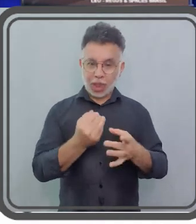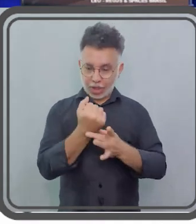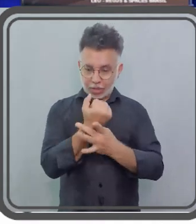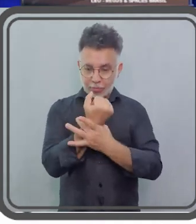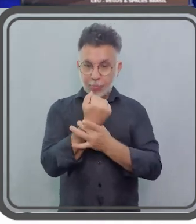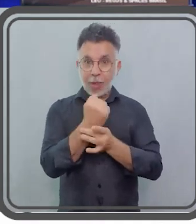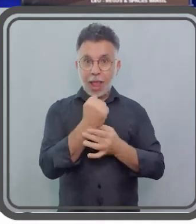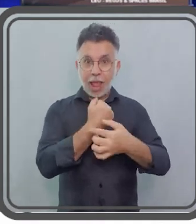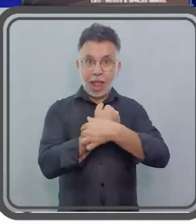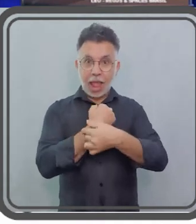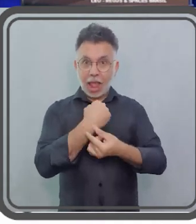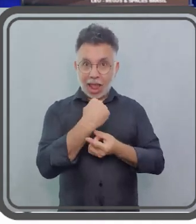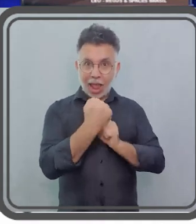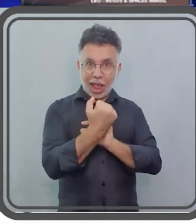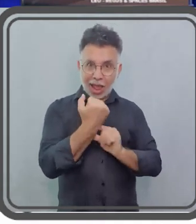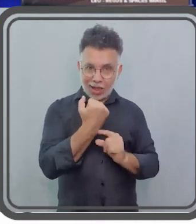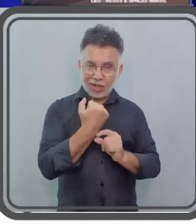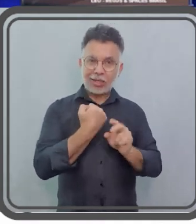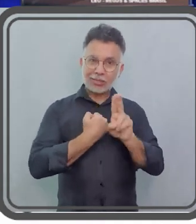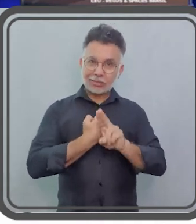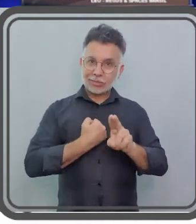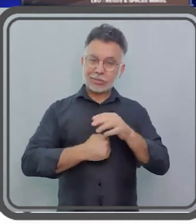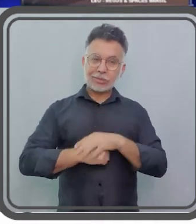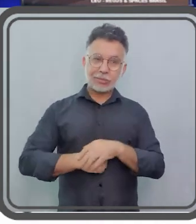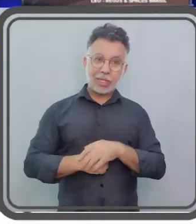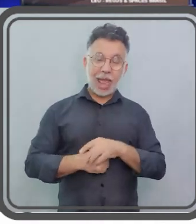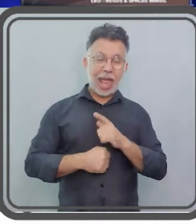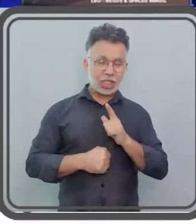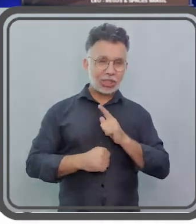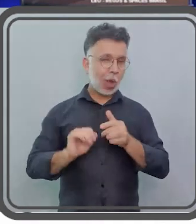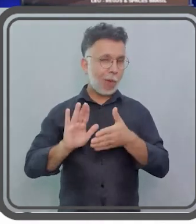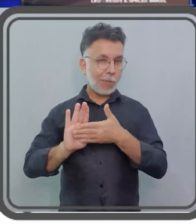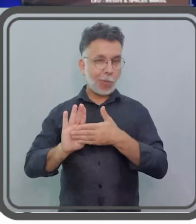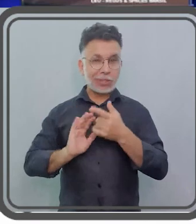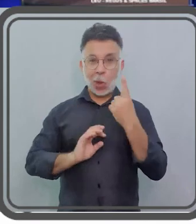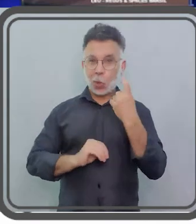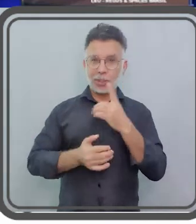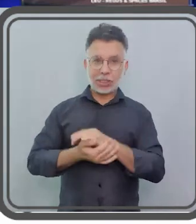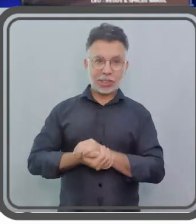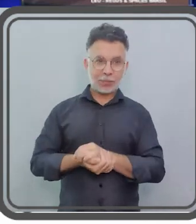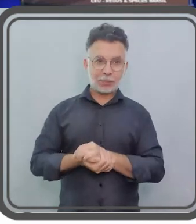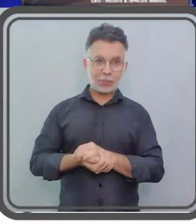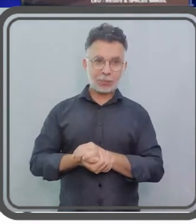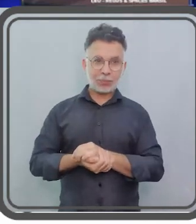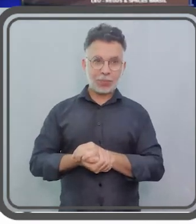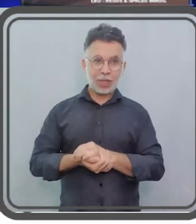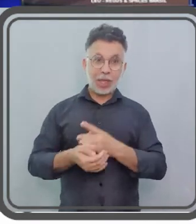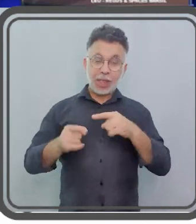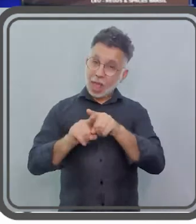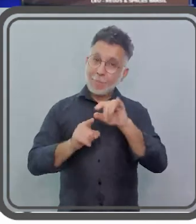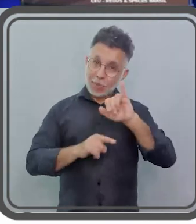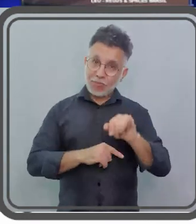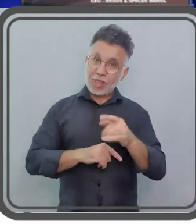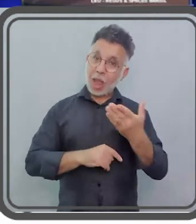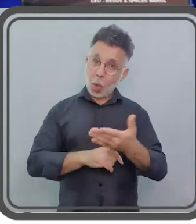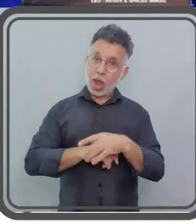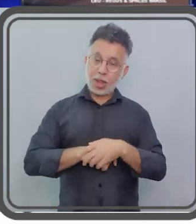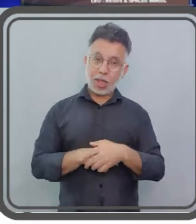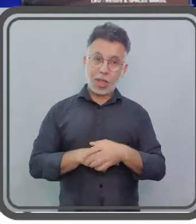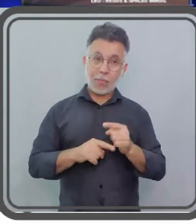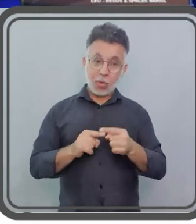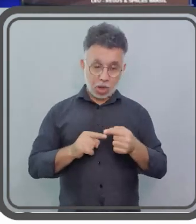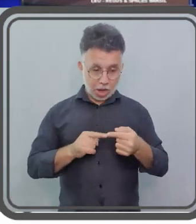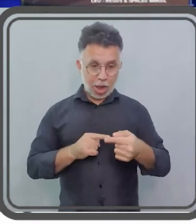que está sendo pilotada agora. Então, a gente está com uma proposta única. Então, aproveite agora porque, por enquanto,